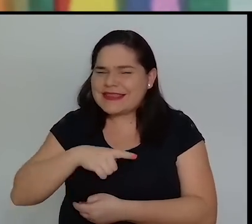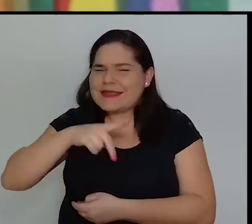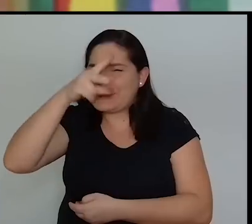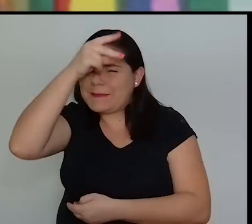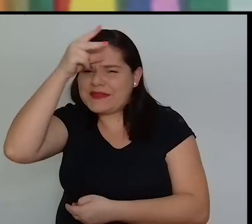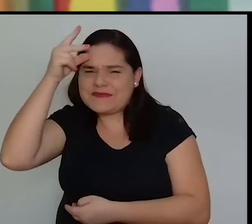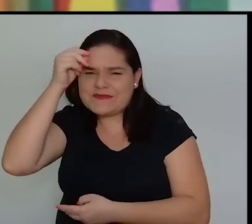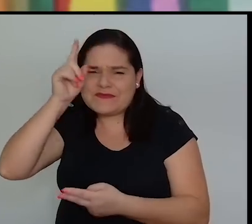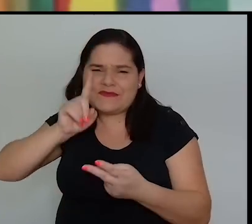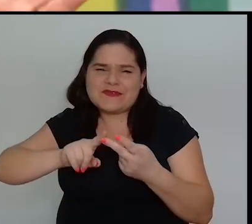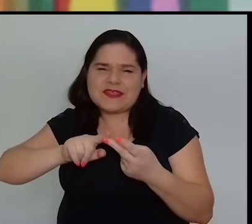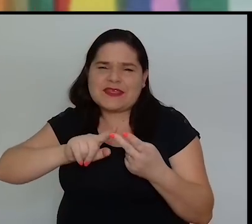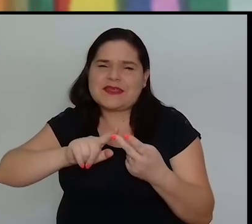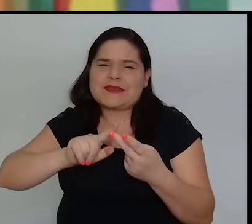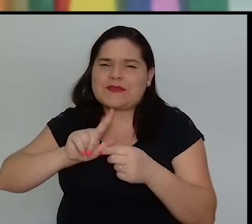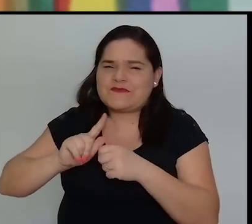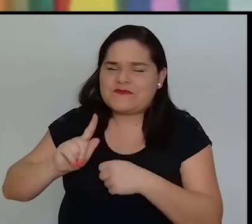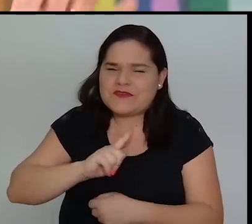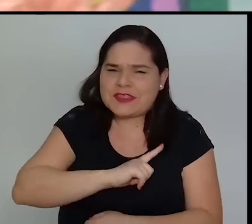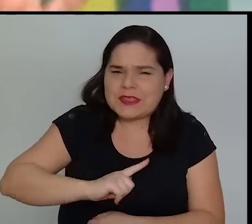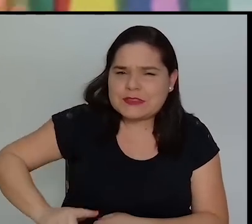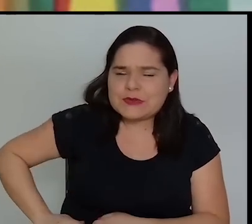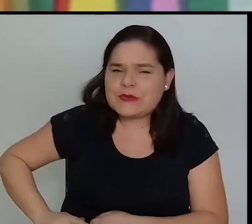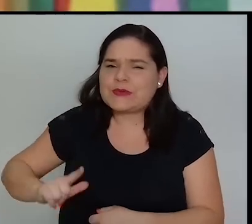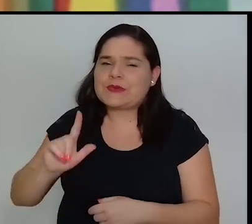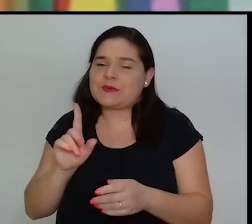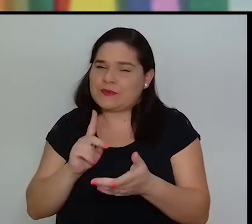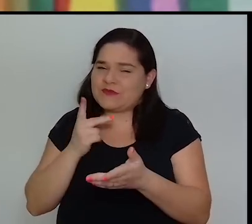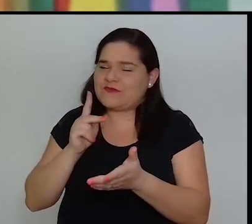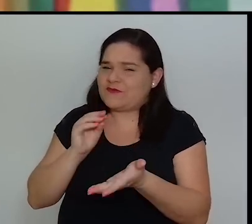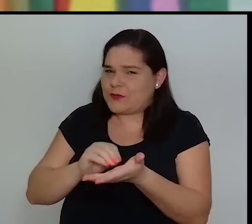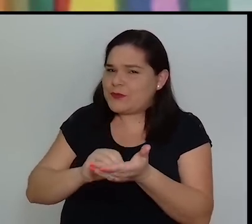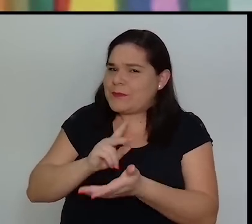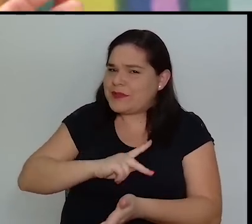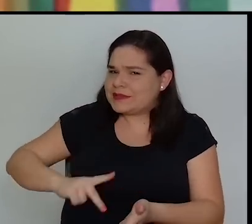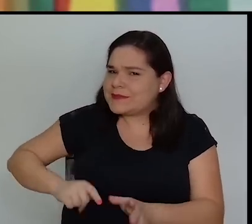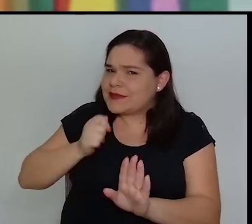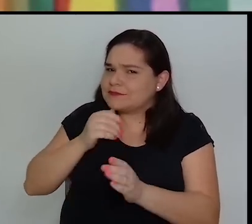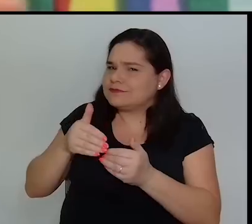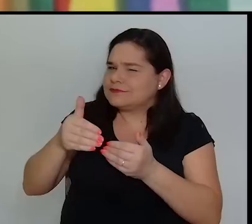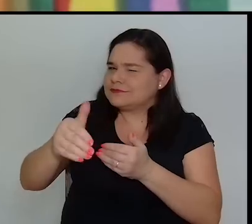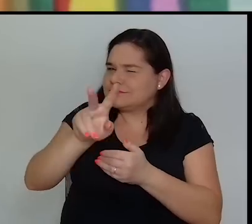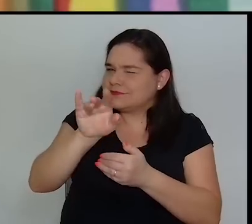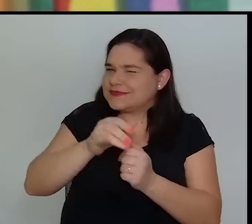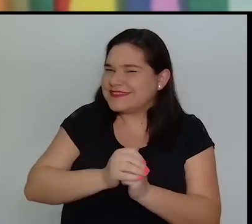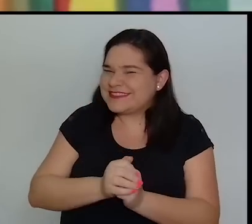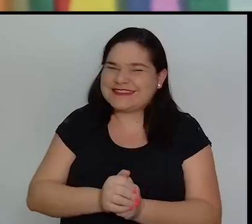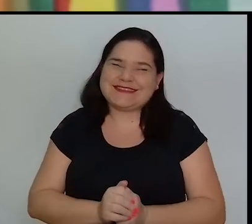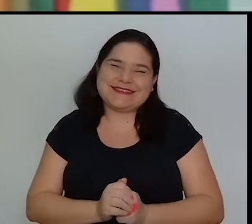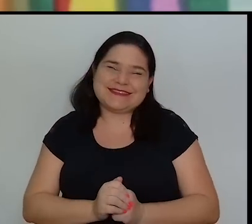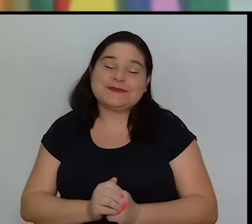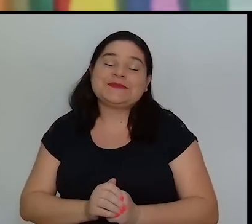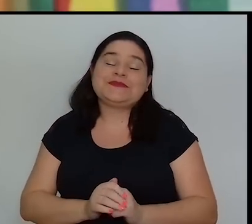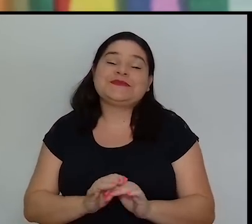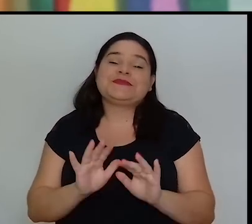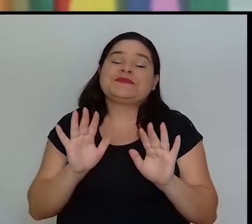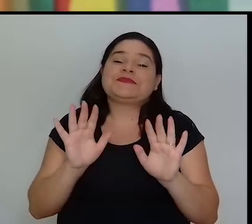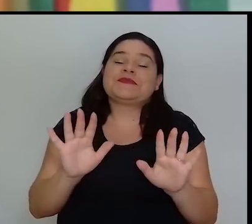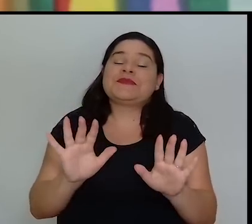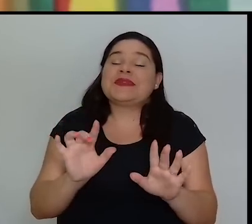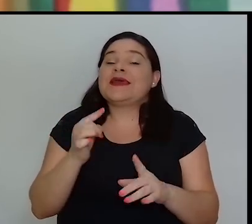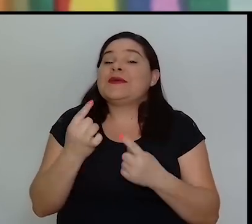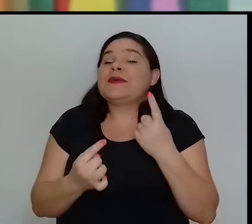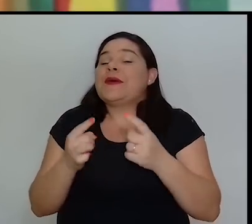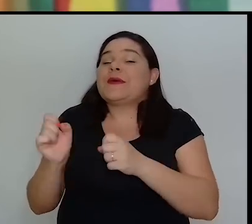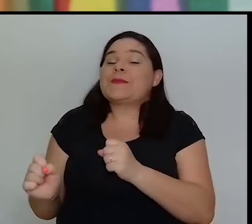é Governador Só faltou macron mas tá chegando lá né e enfim o que que qual que é essa